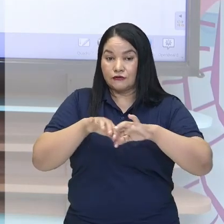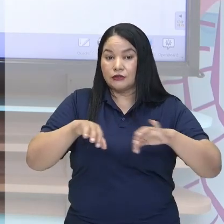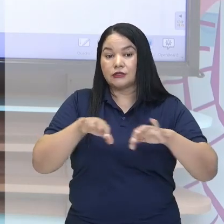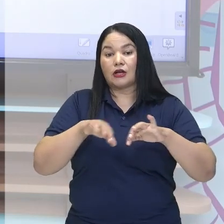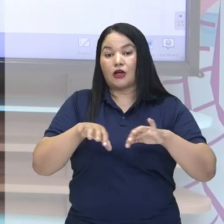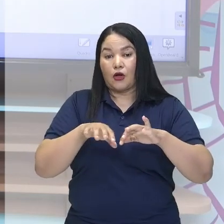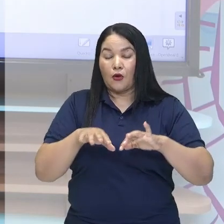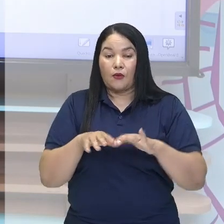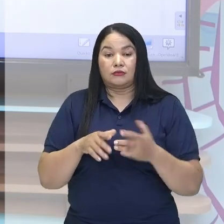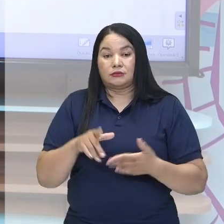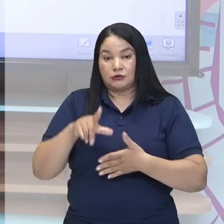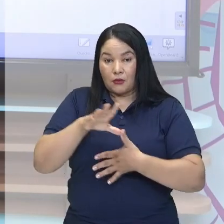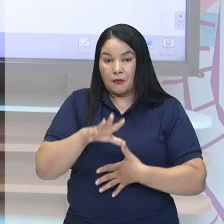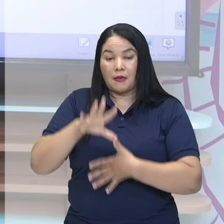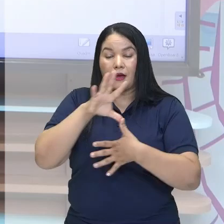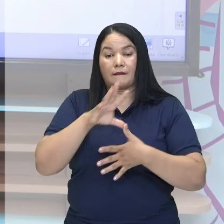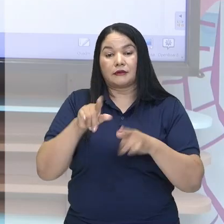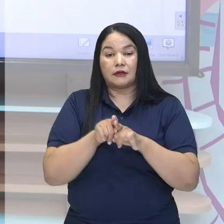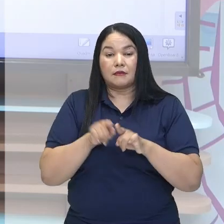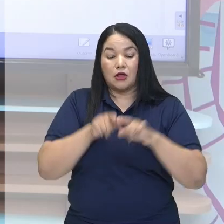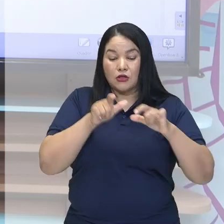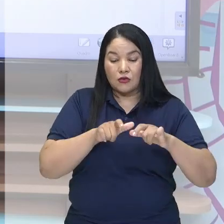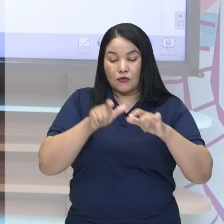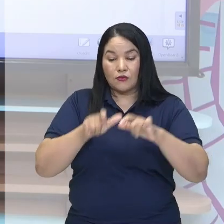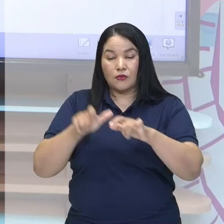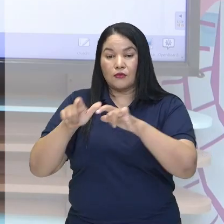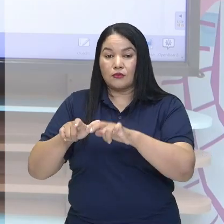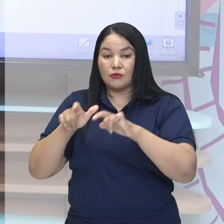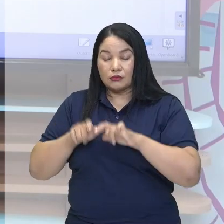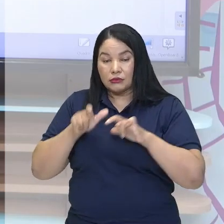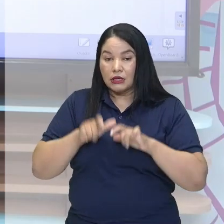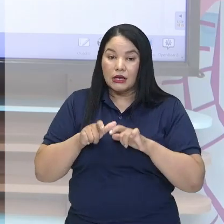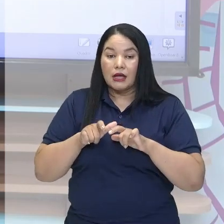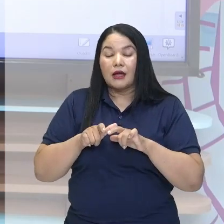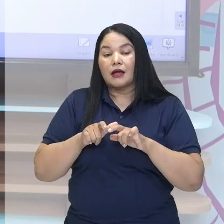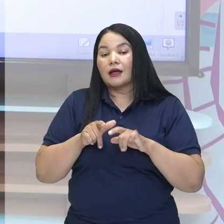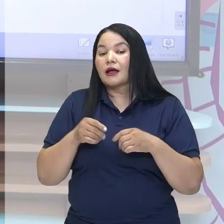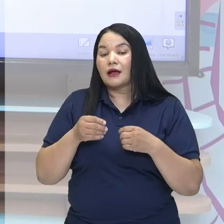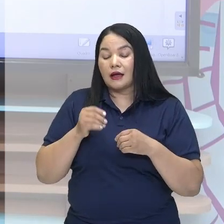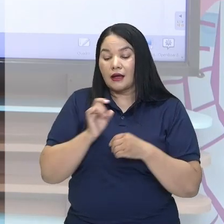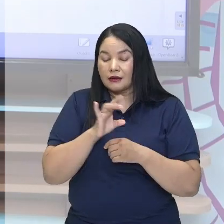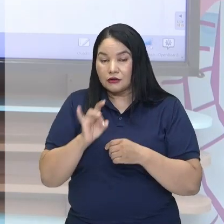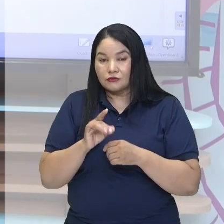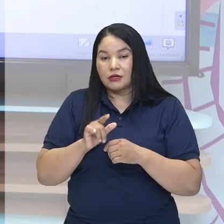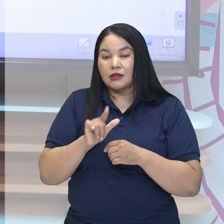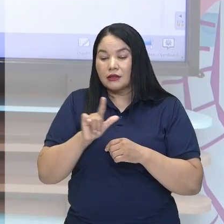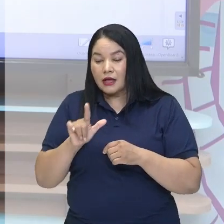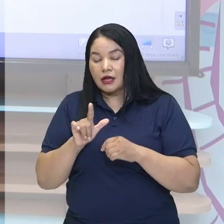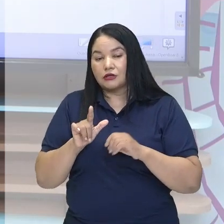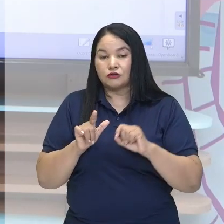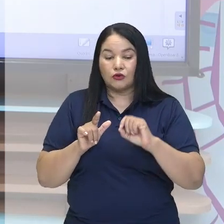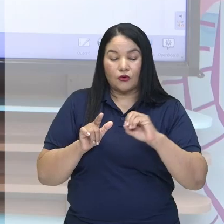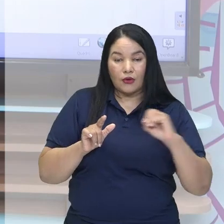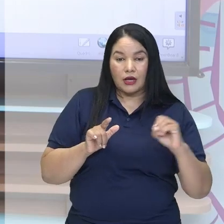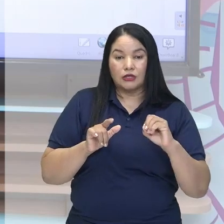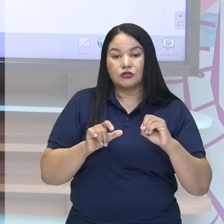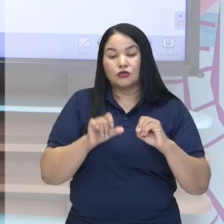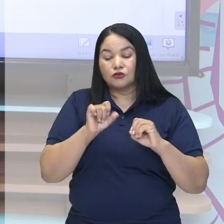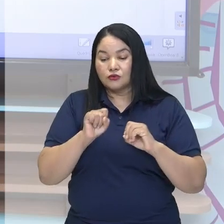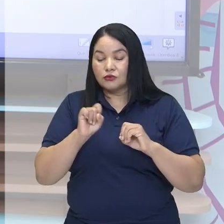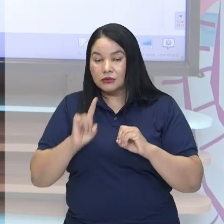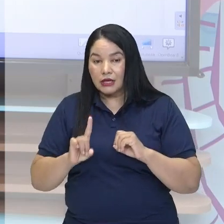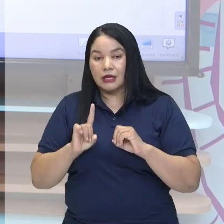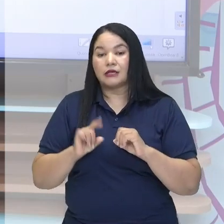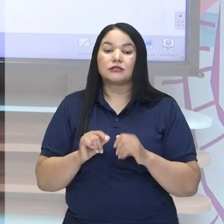a localização geográfica de cada uma delas. Ela está mais a leste, está mais a oeste, no sudeste, e aí a